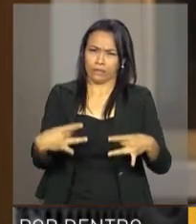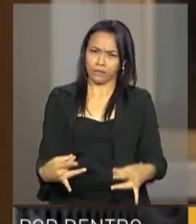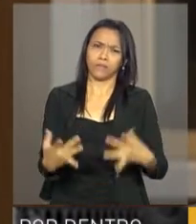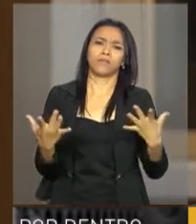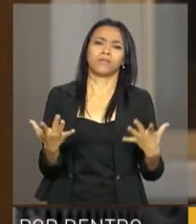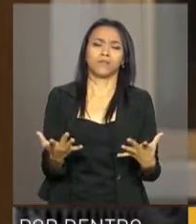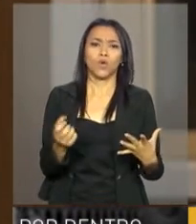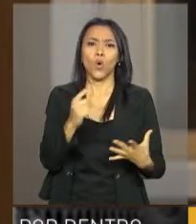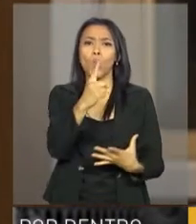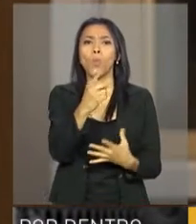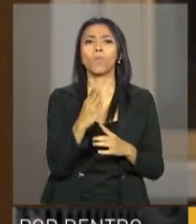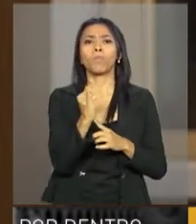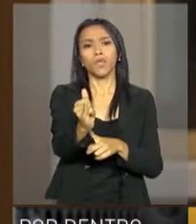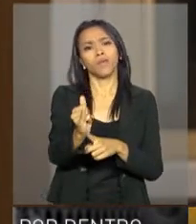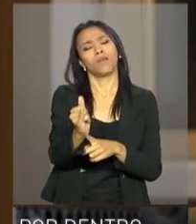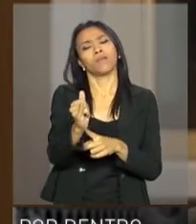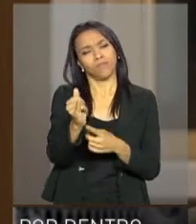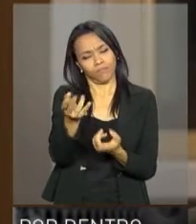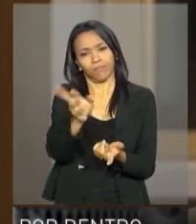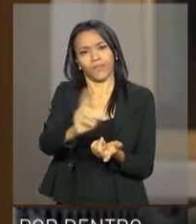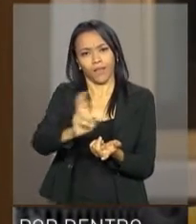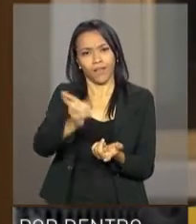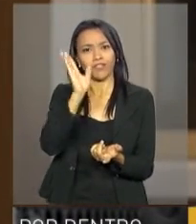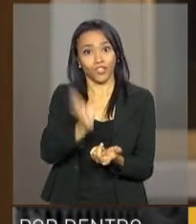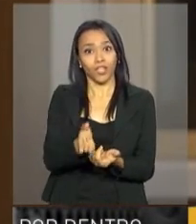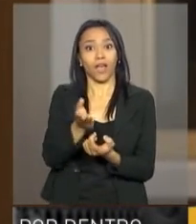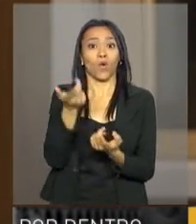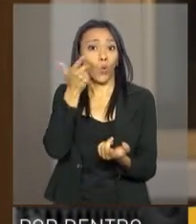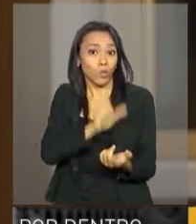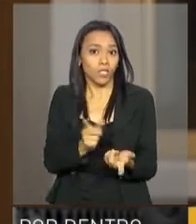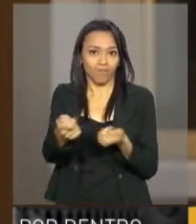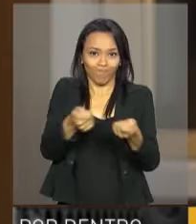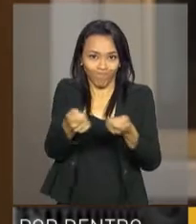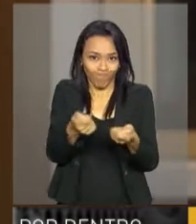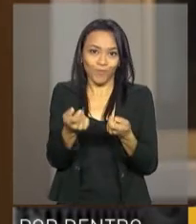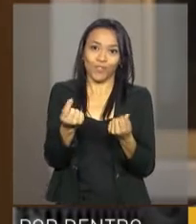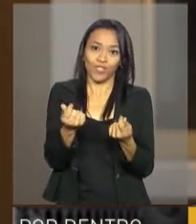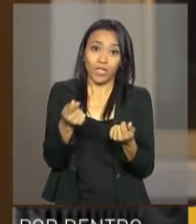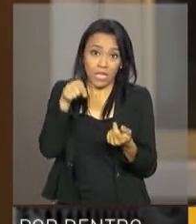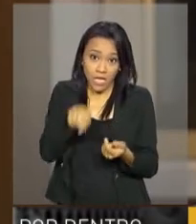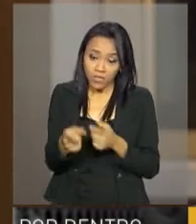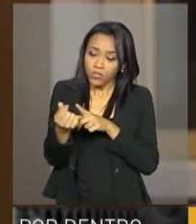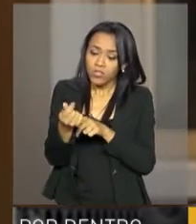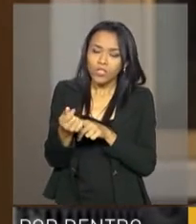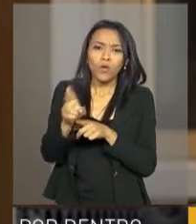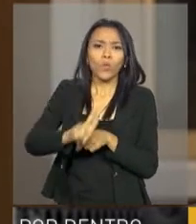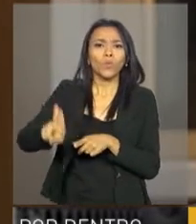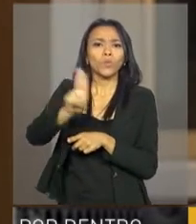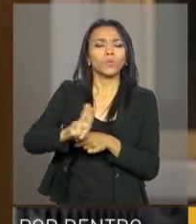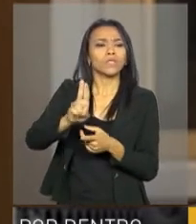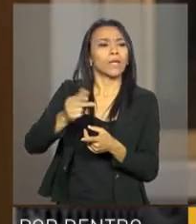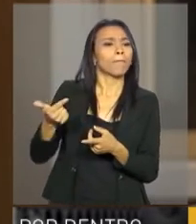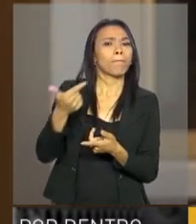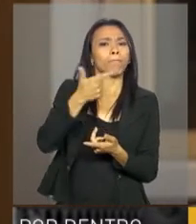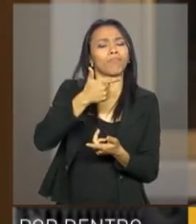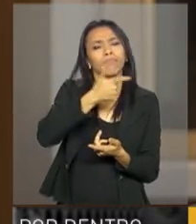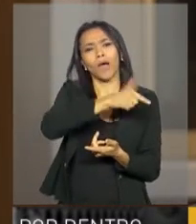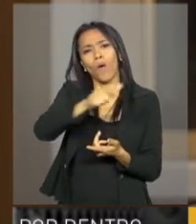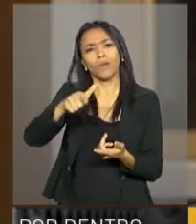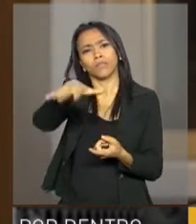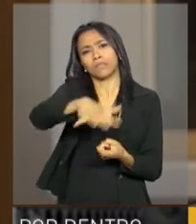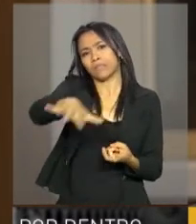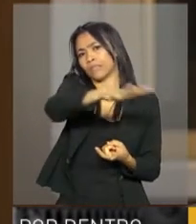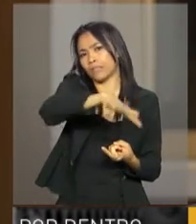já R$1 bilhão só nos primeiros 90 dias da nossa gestão e reaplicamos este recurso em mais ações de saúde,